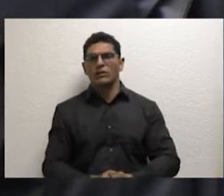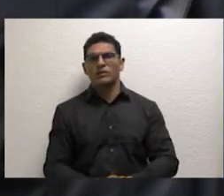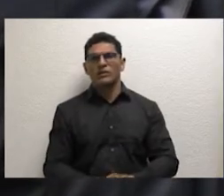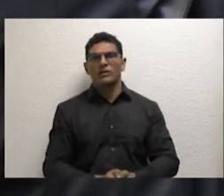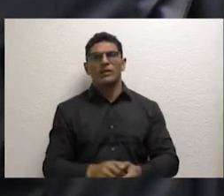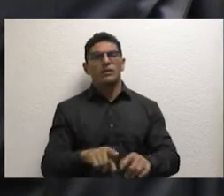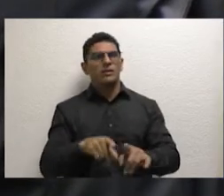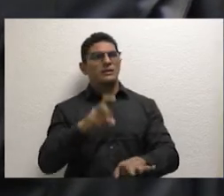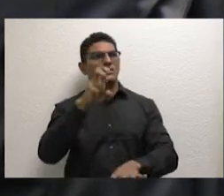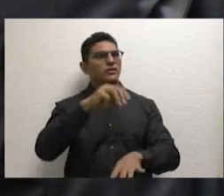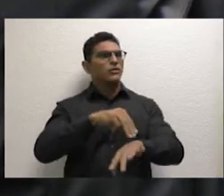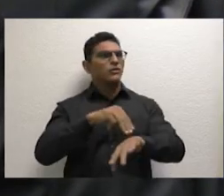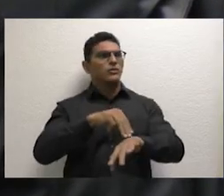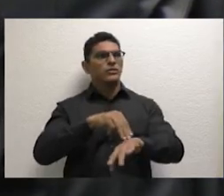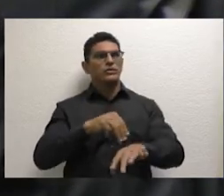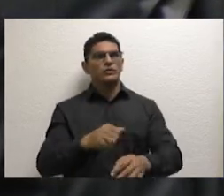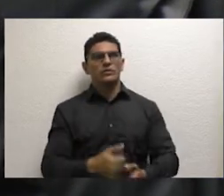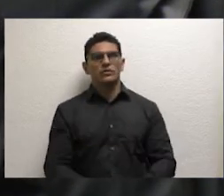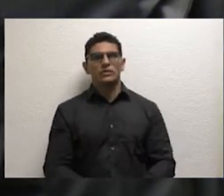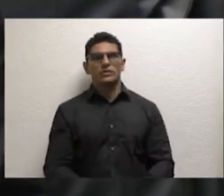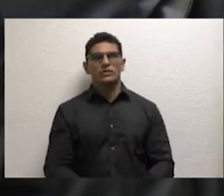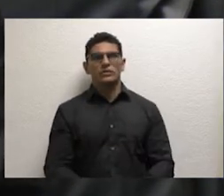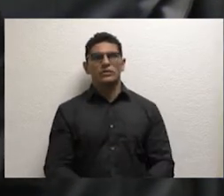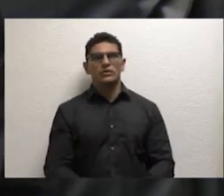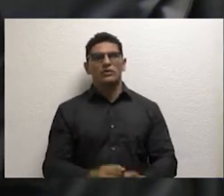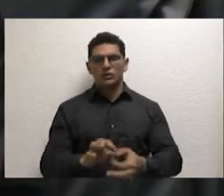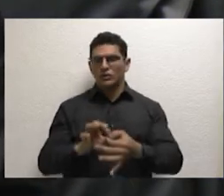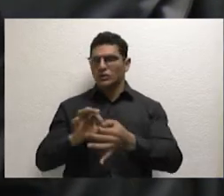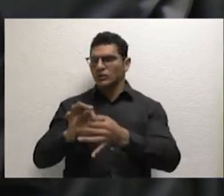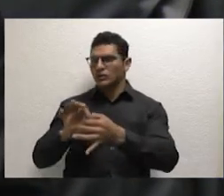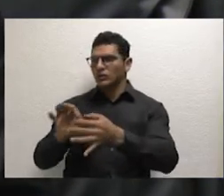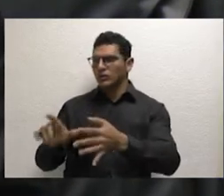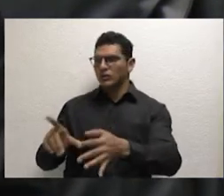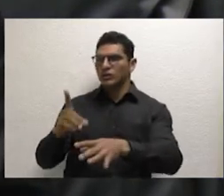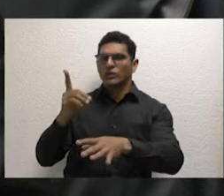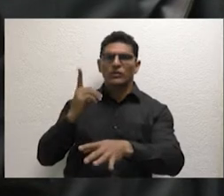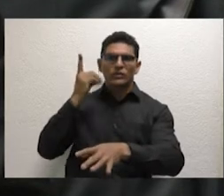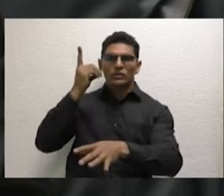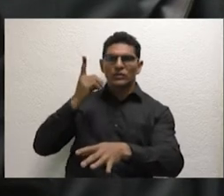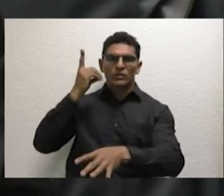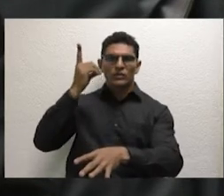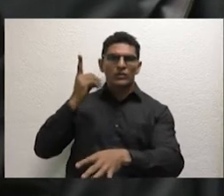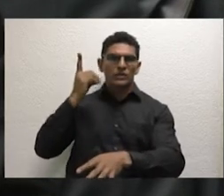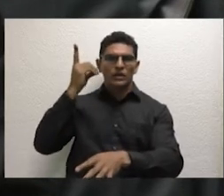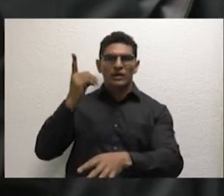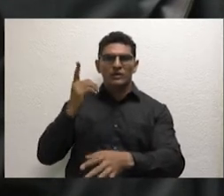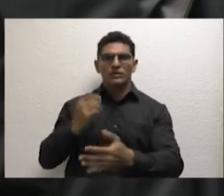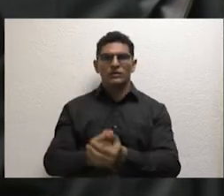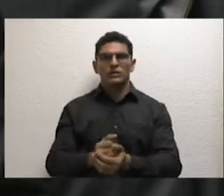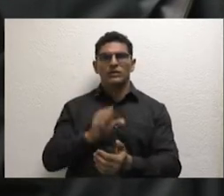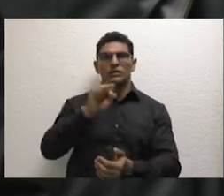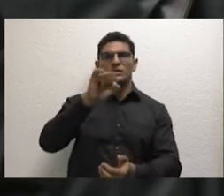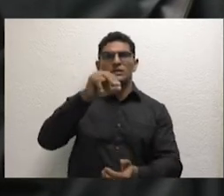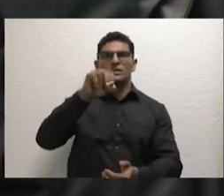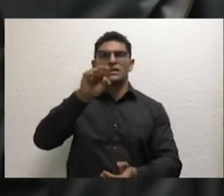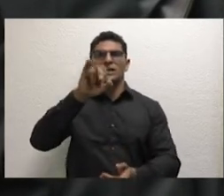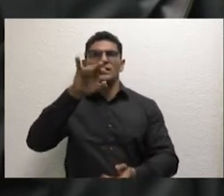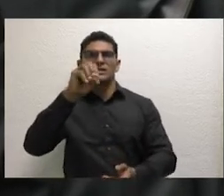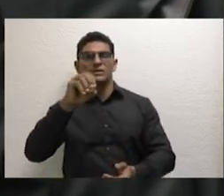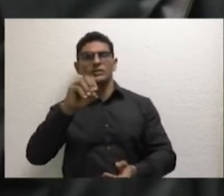cinco minutos que foi concedido pelo deputado Sinésio Campos